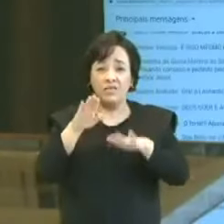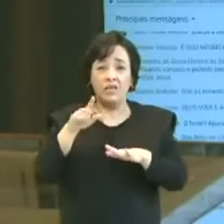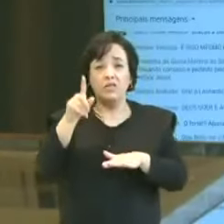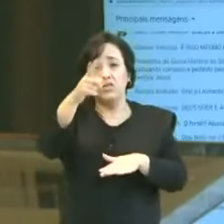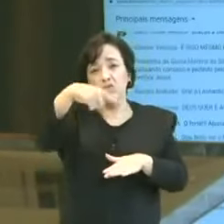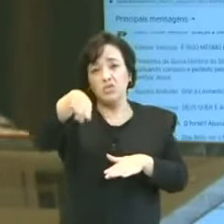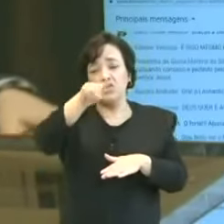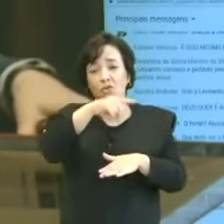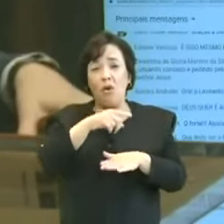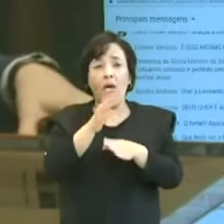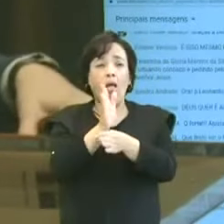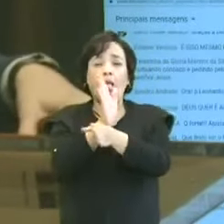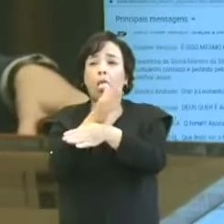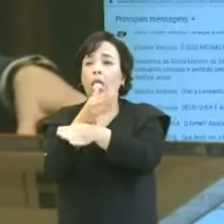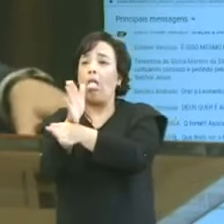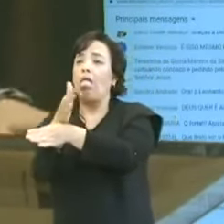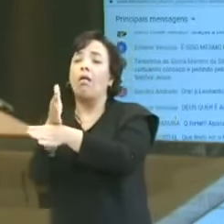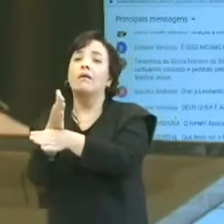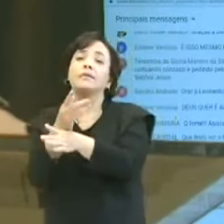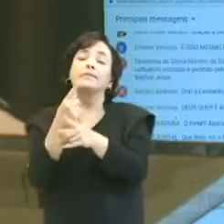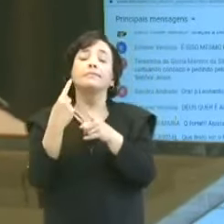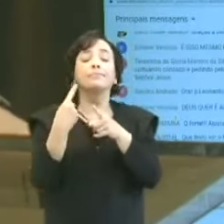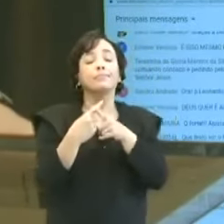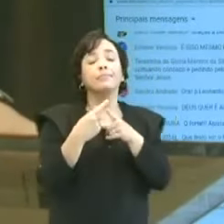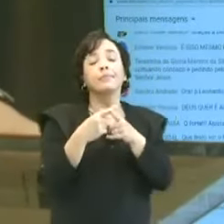porque deixamos de